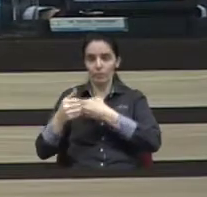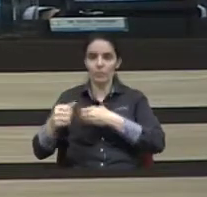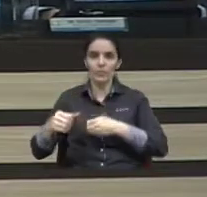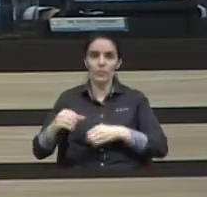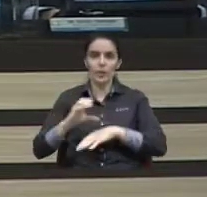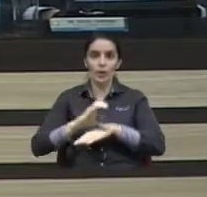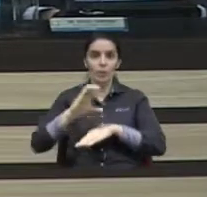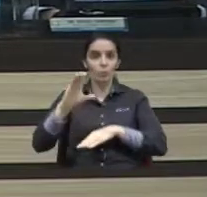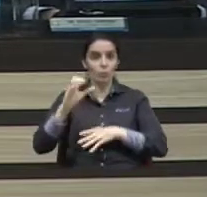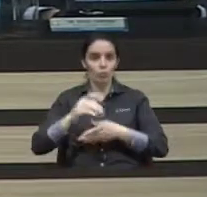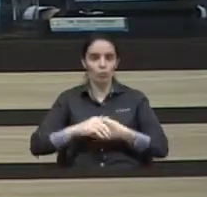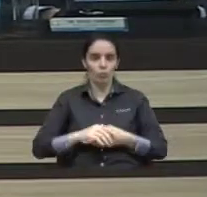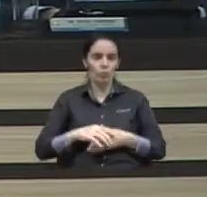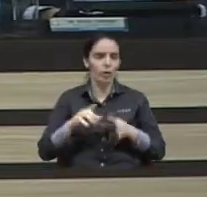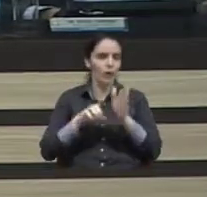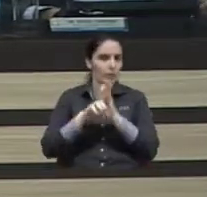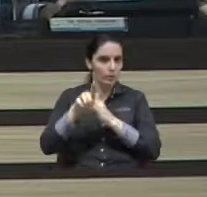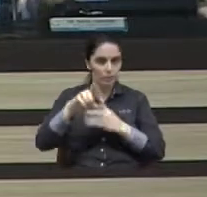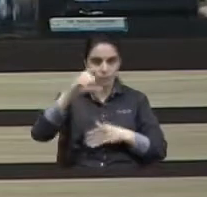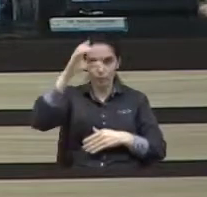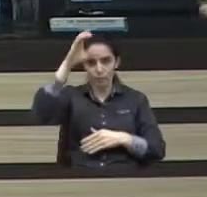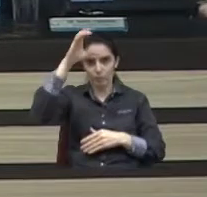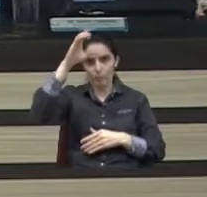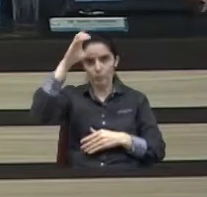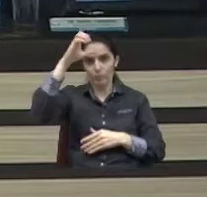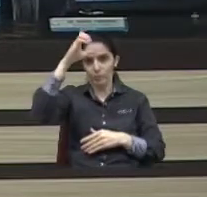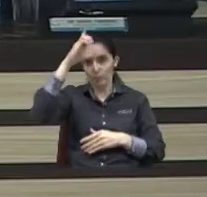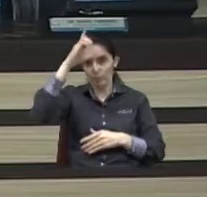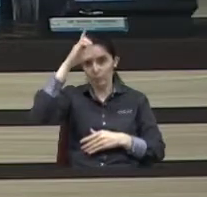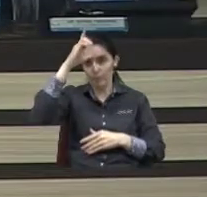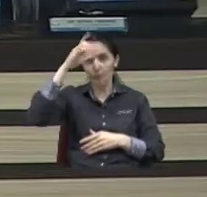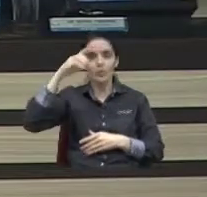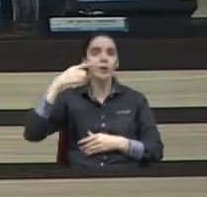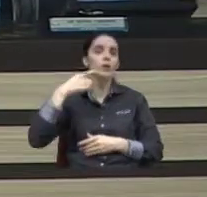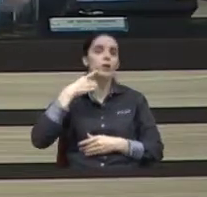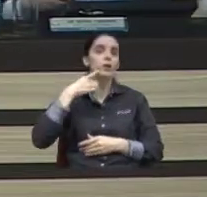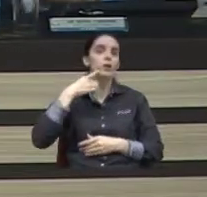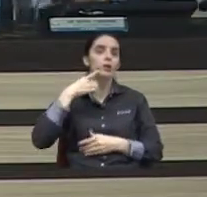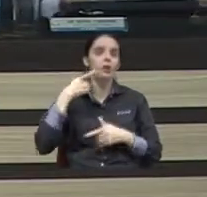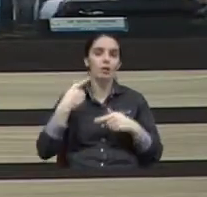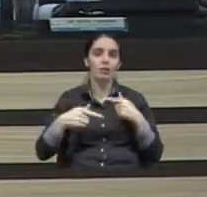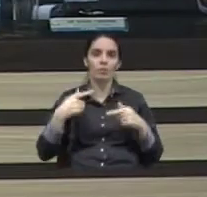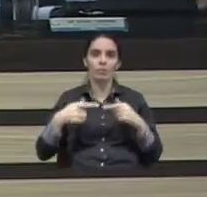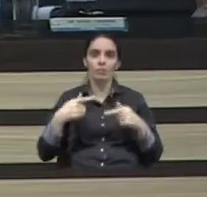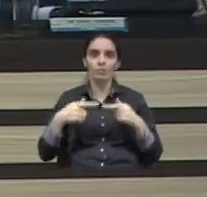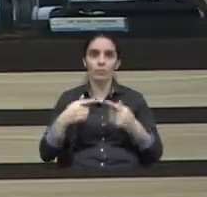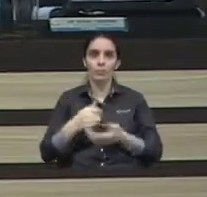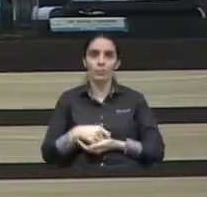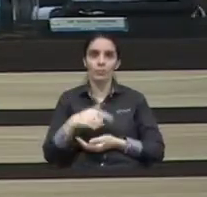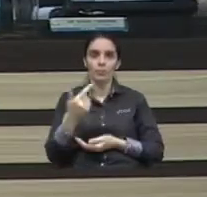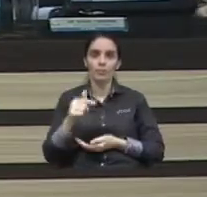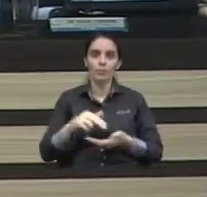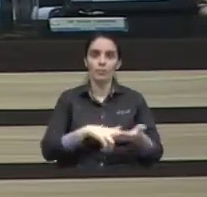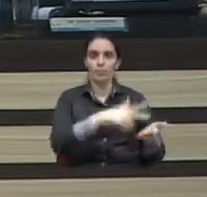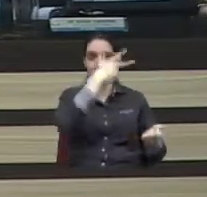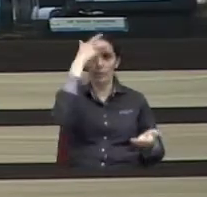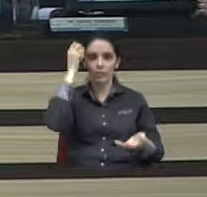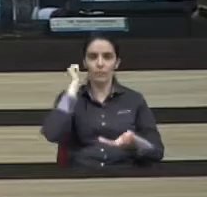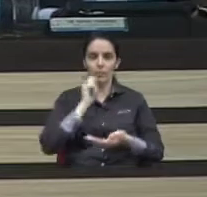Vereador Lemão do Jeová e Cleiton Silva. Em discussão, não havendo